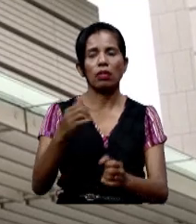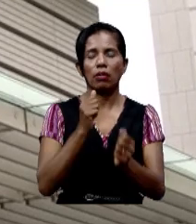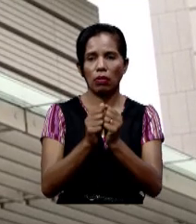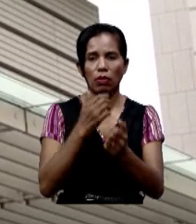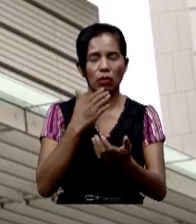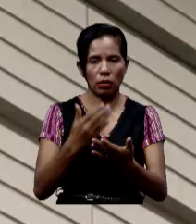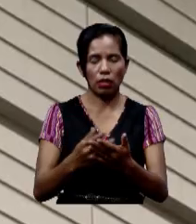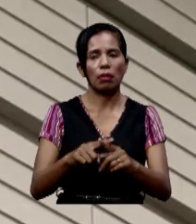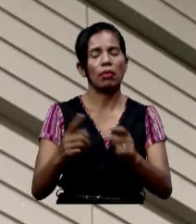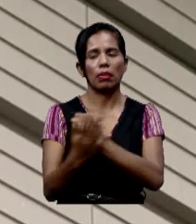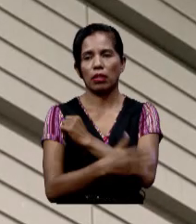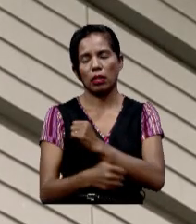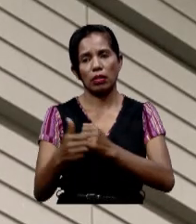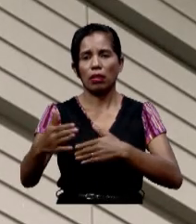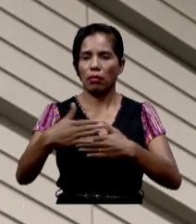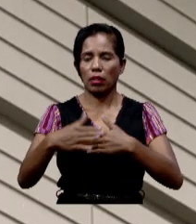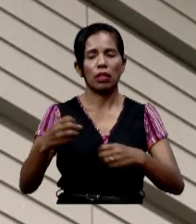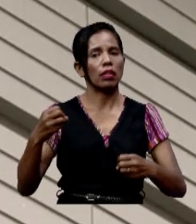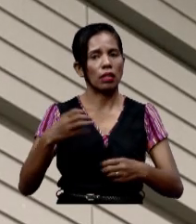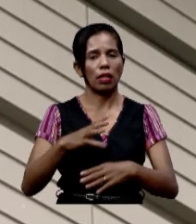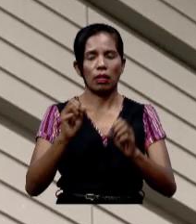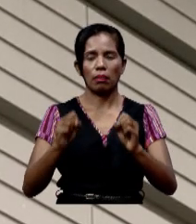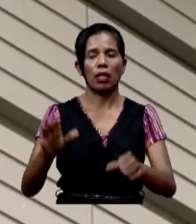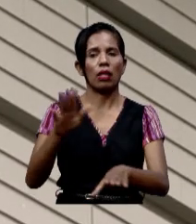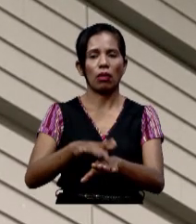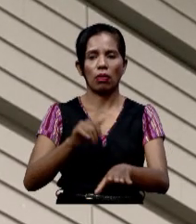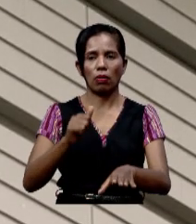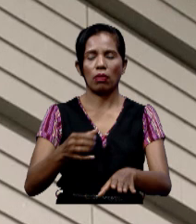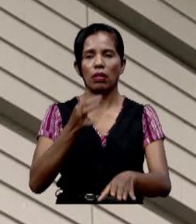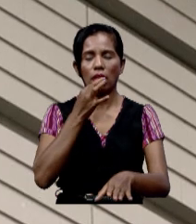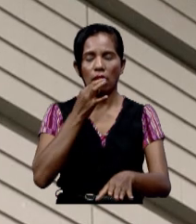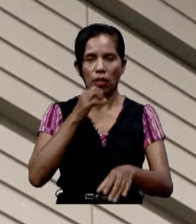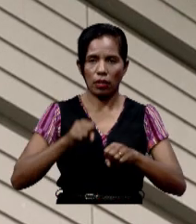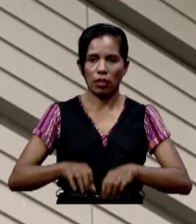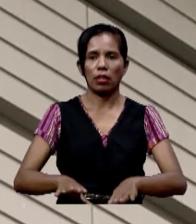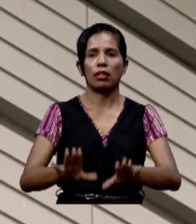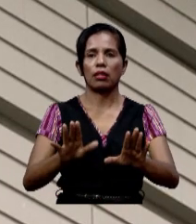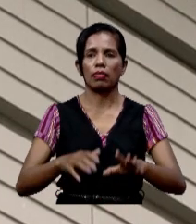mai be nasaun sira nebe besi tau katak bele kontamina bai hanta sinian.